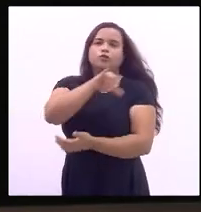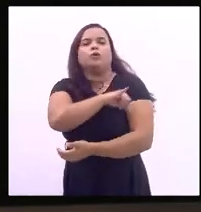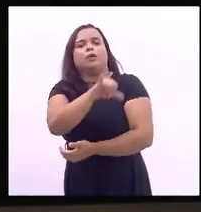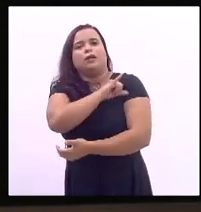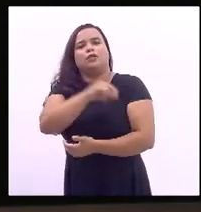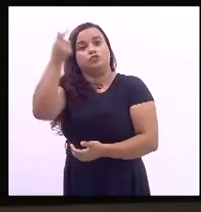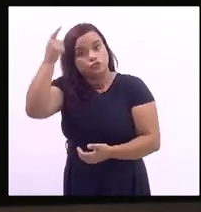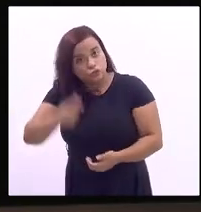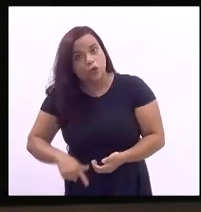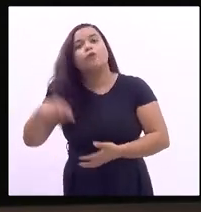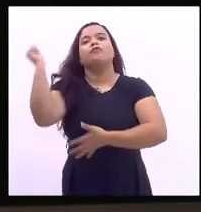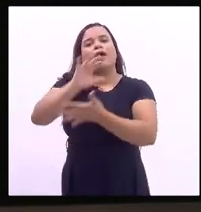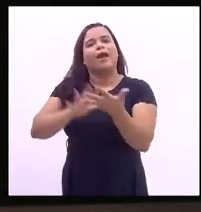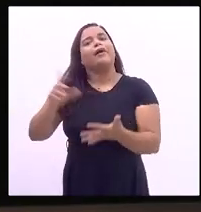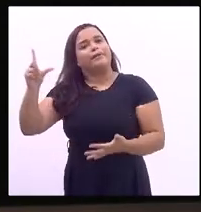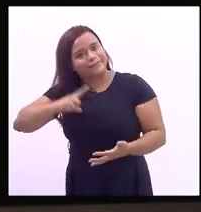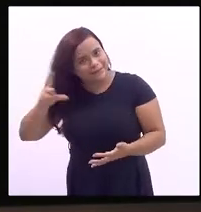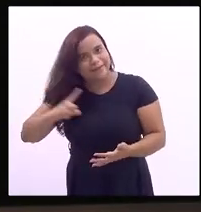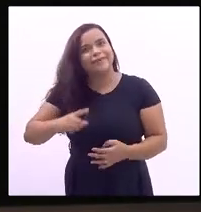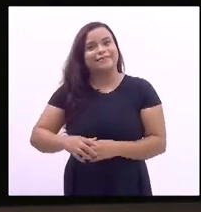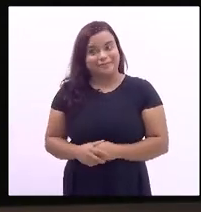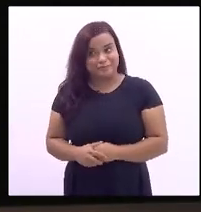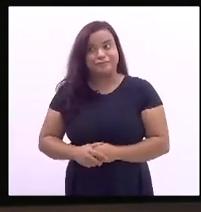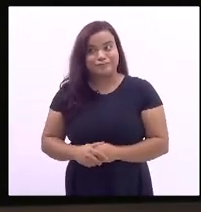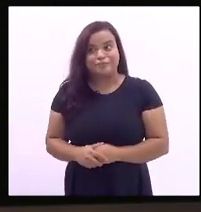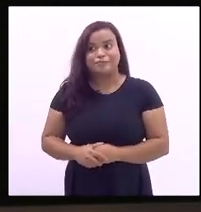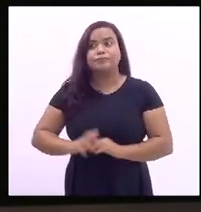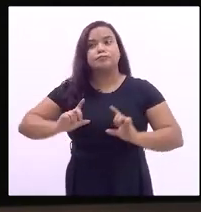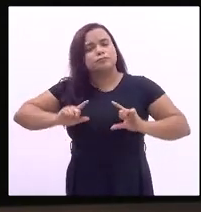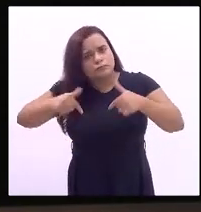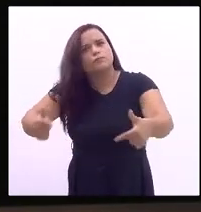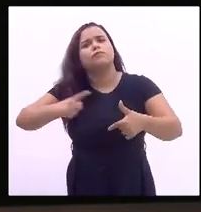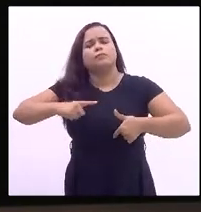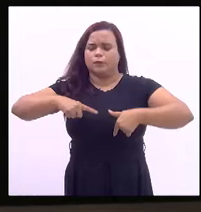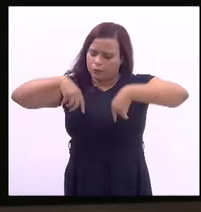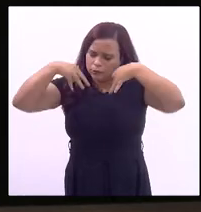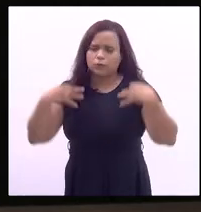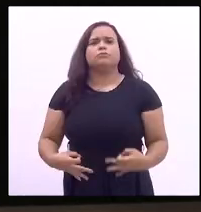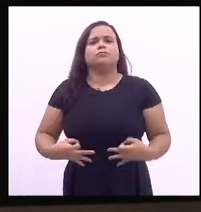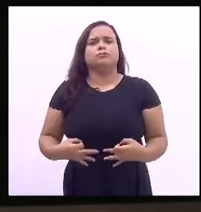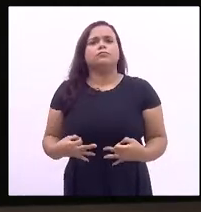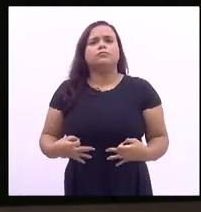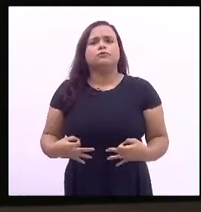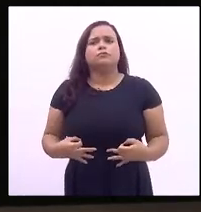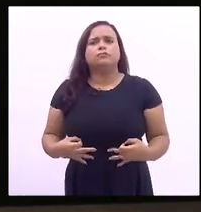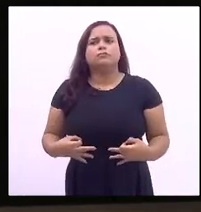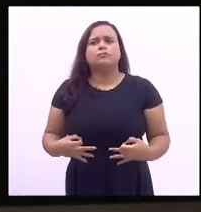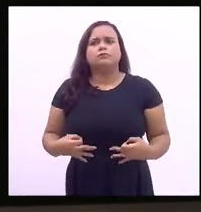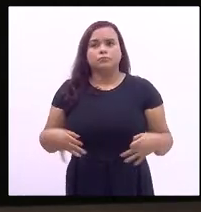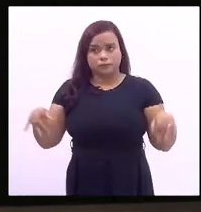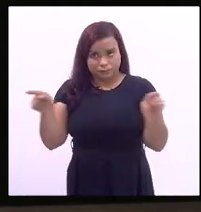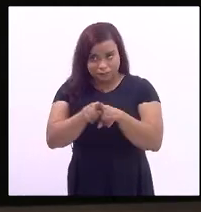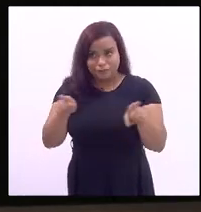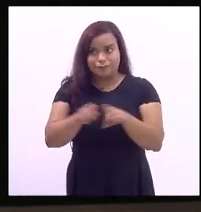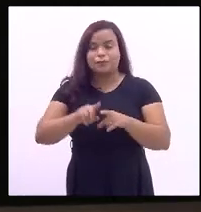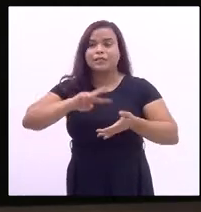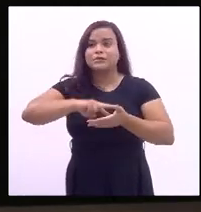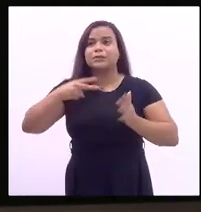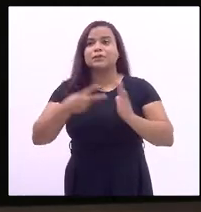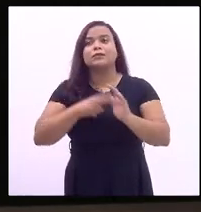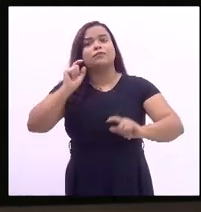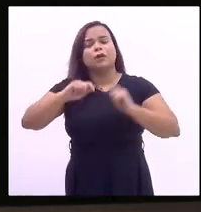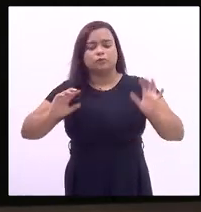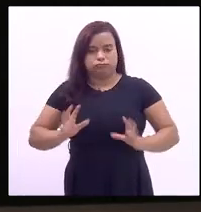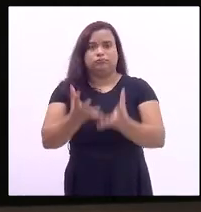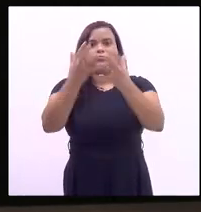Janeiro volta até suas atividades exercidas de forma plena e ter o significado de